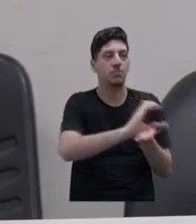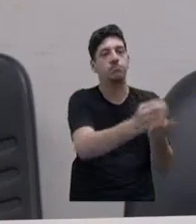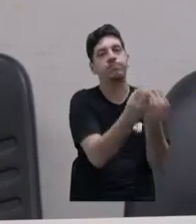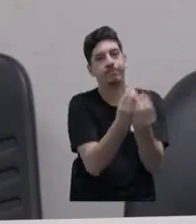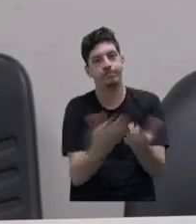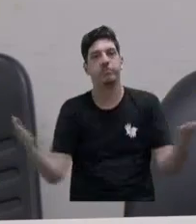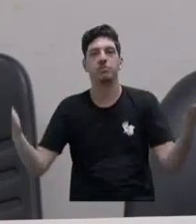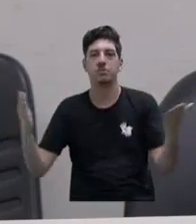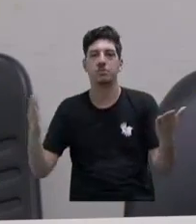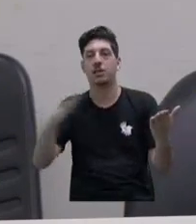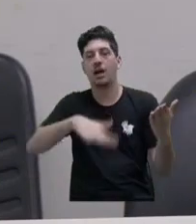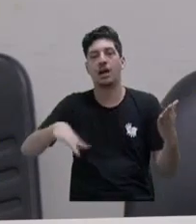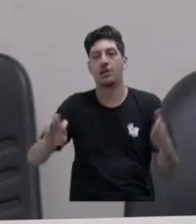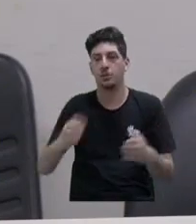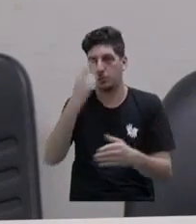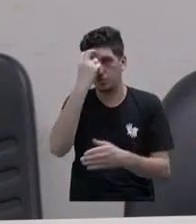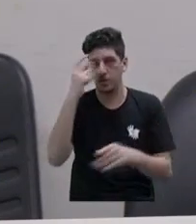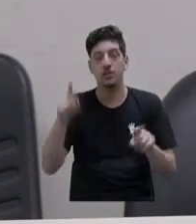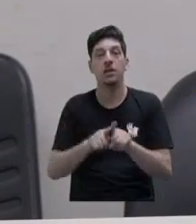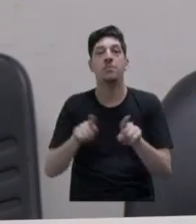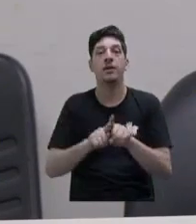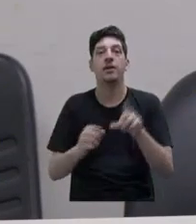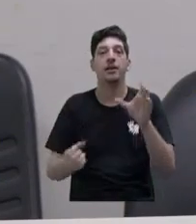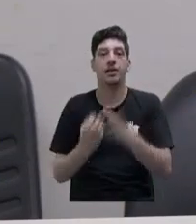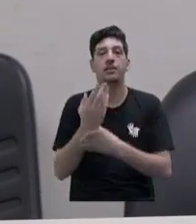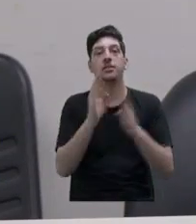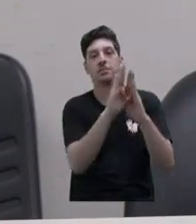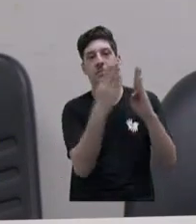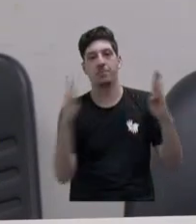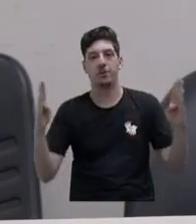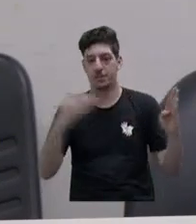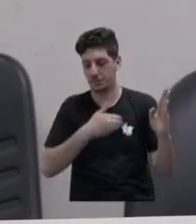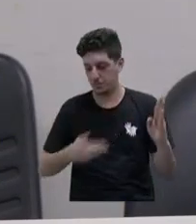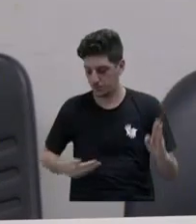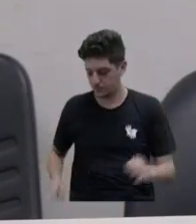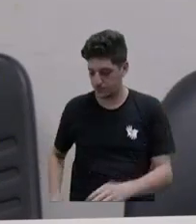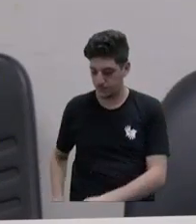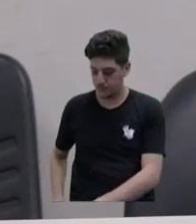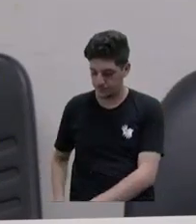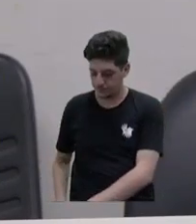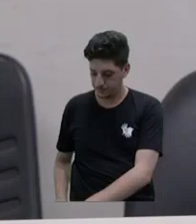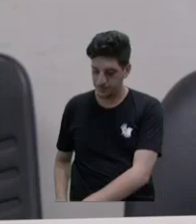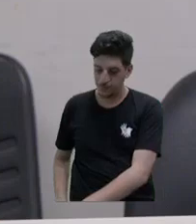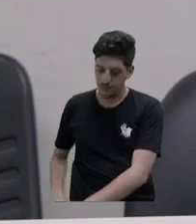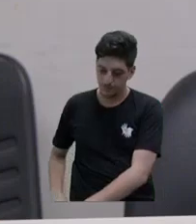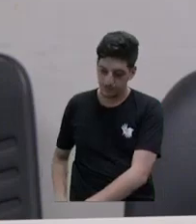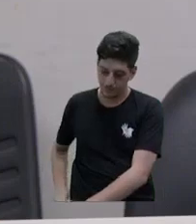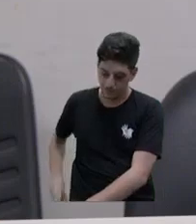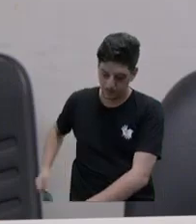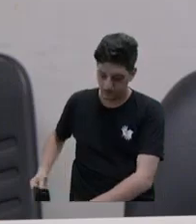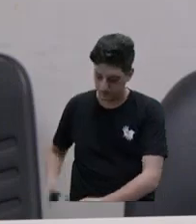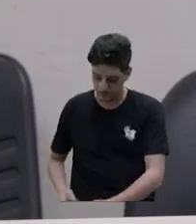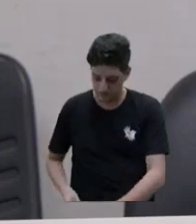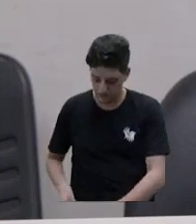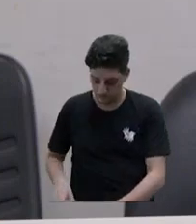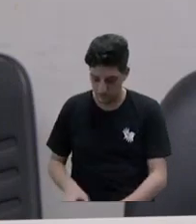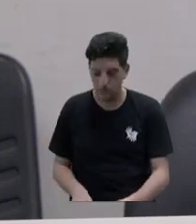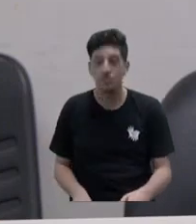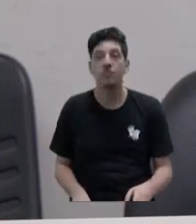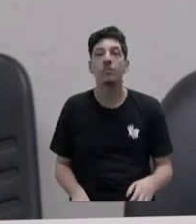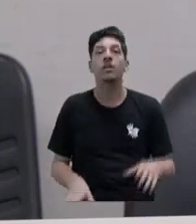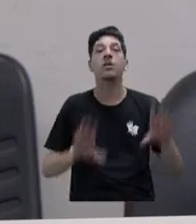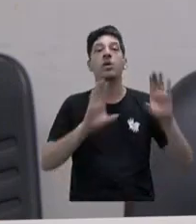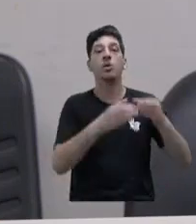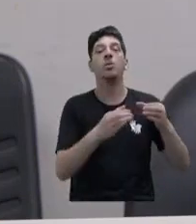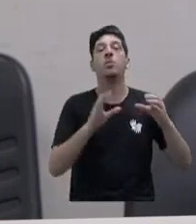Estadual de Cultura. A criação da rede de bibliotecas públicas, roteiros turísticos literários, também